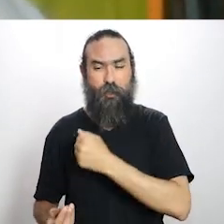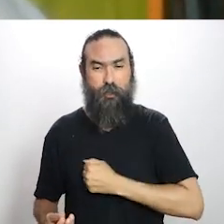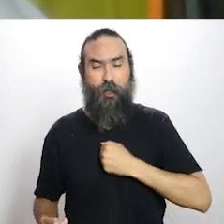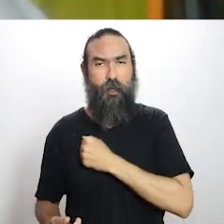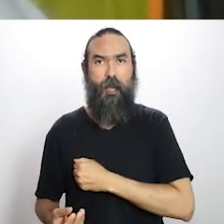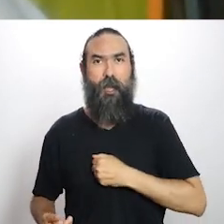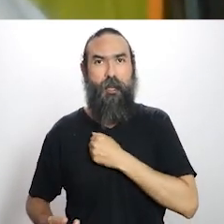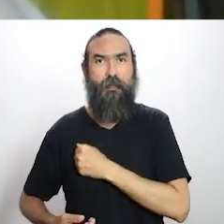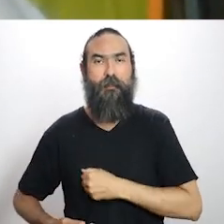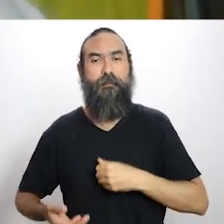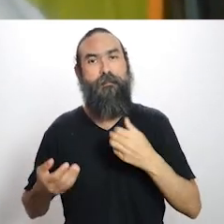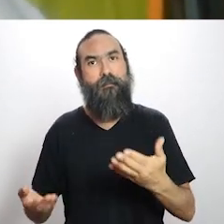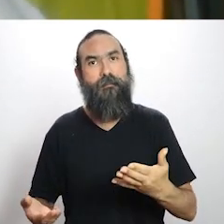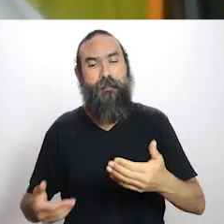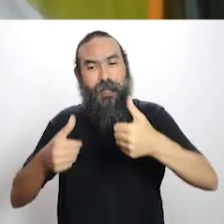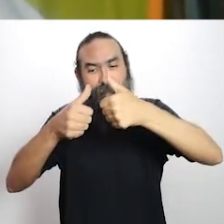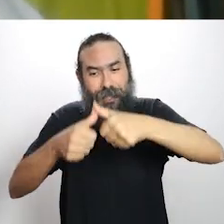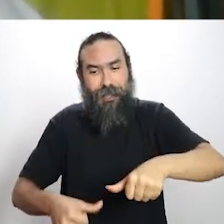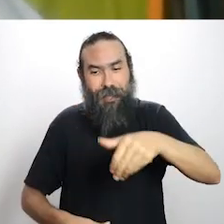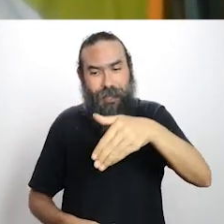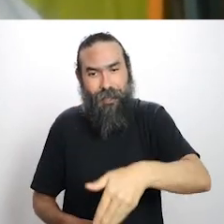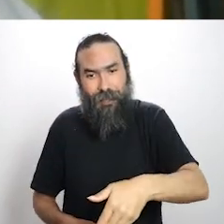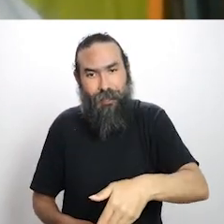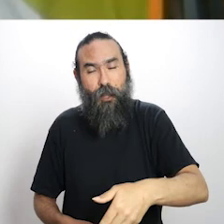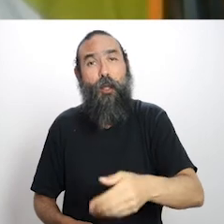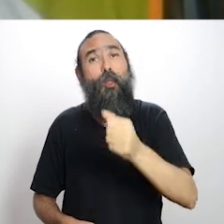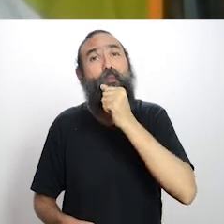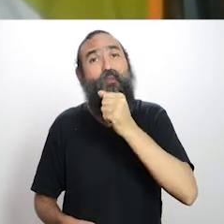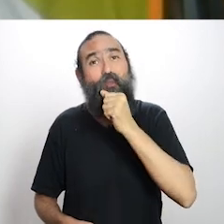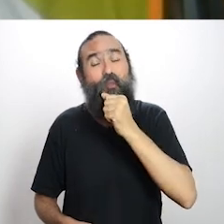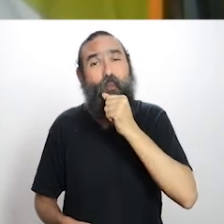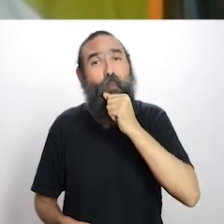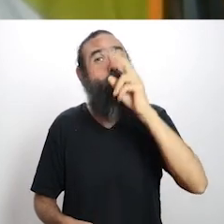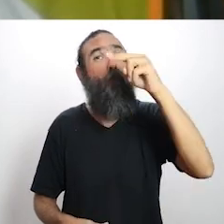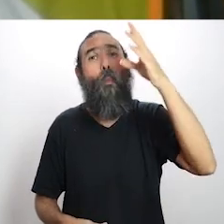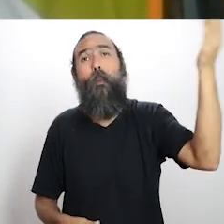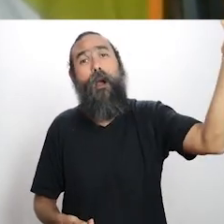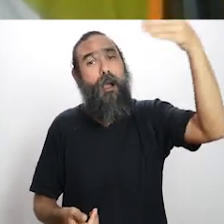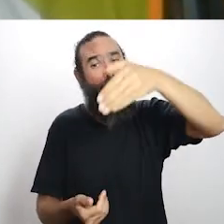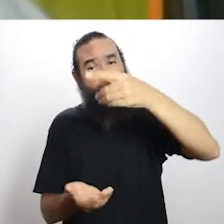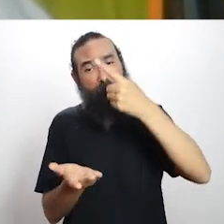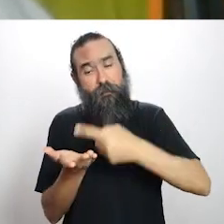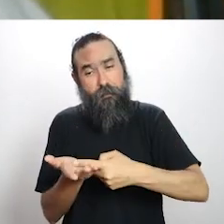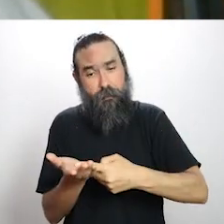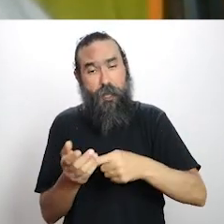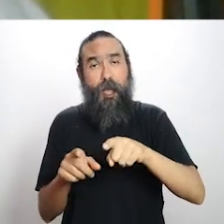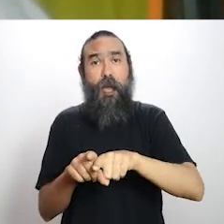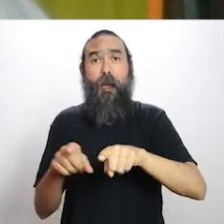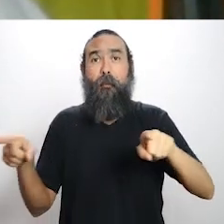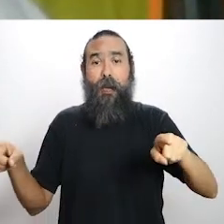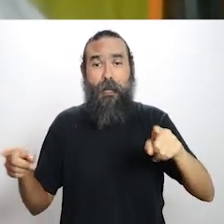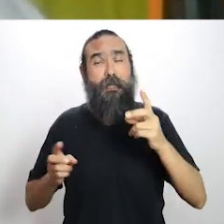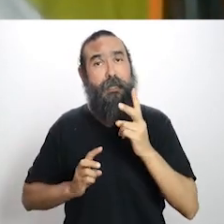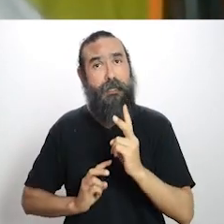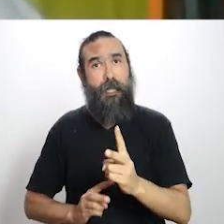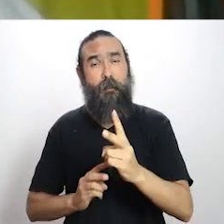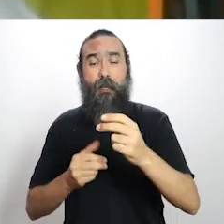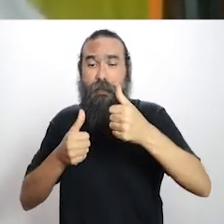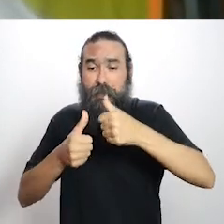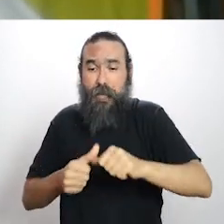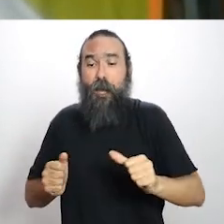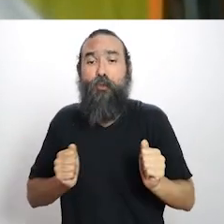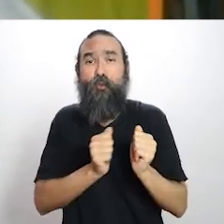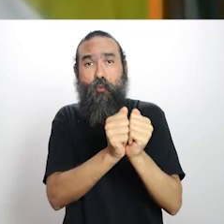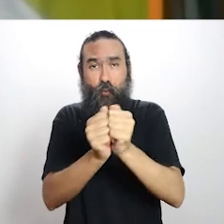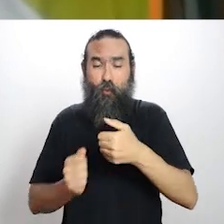presente fisicamente nunca esteve no Encontro de Culturas, mas sempre esteve